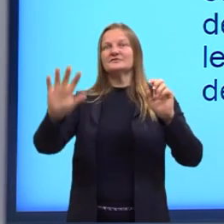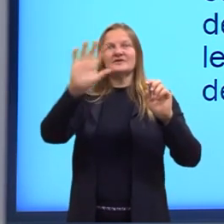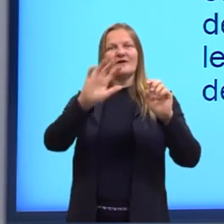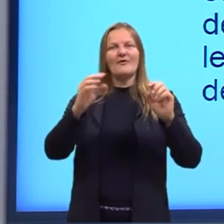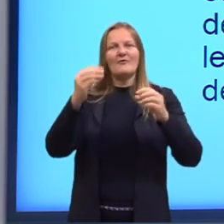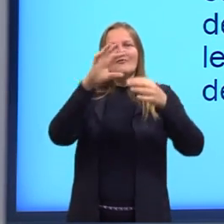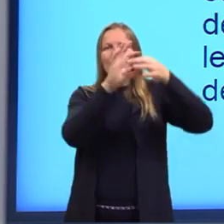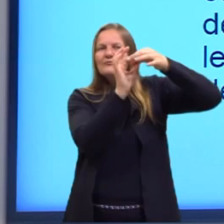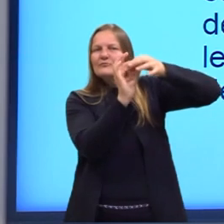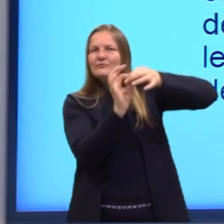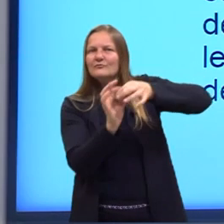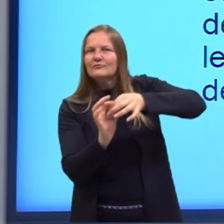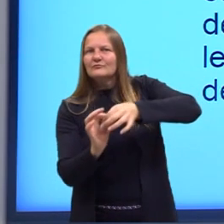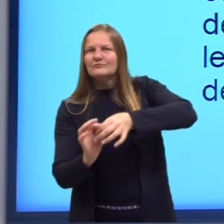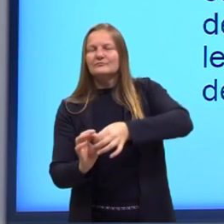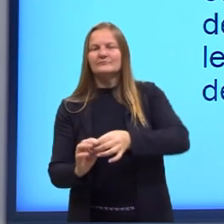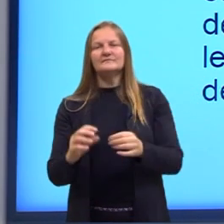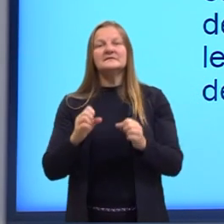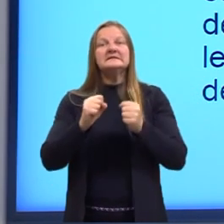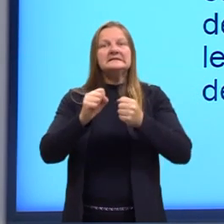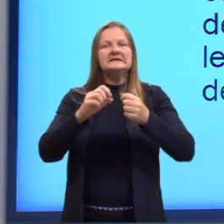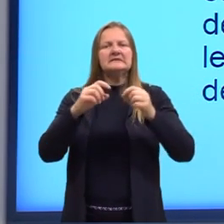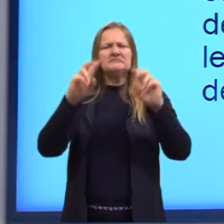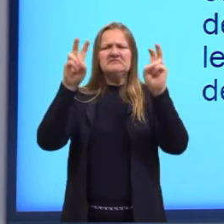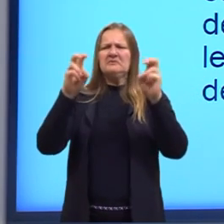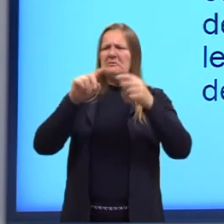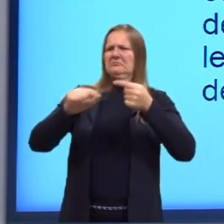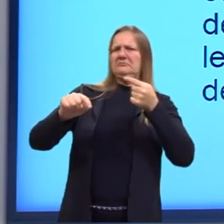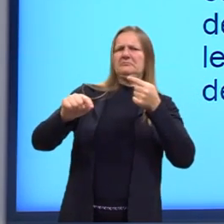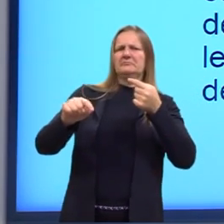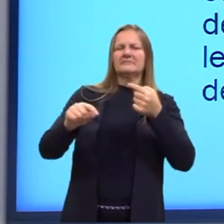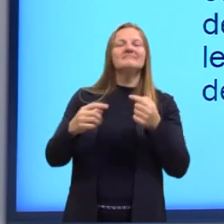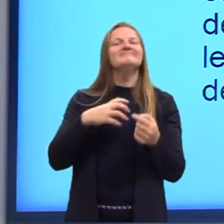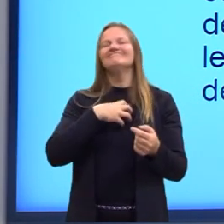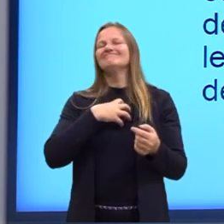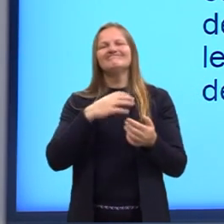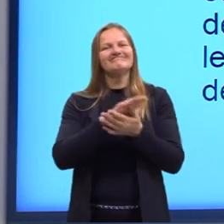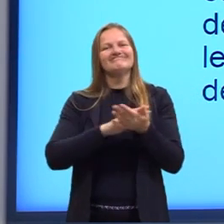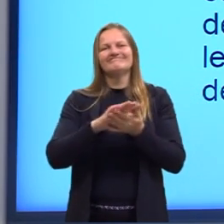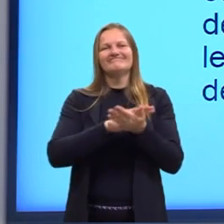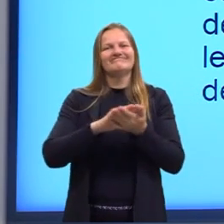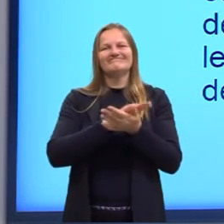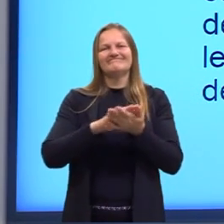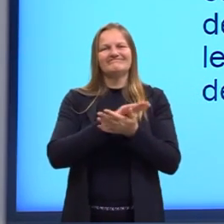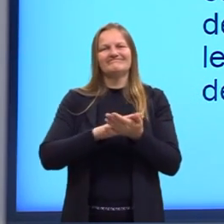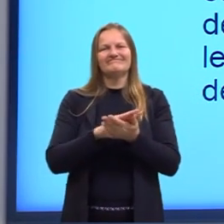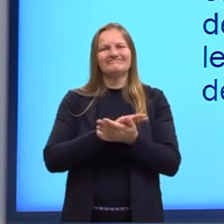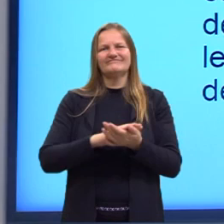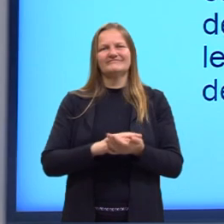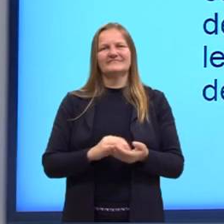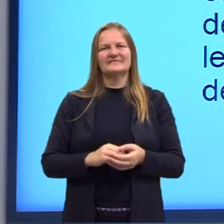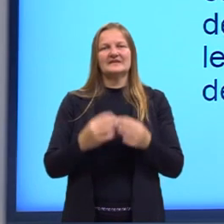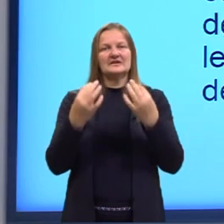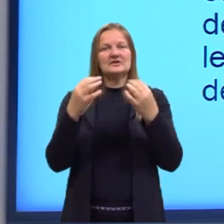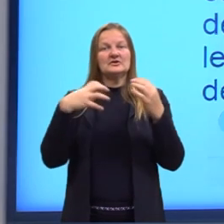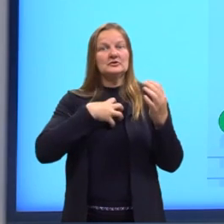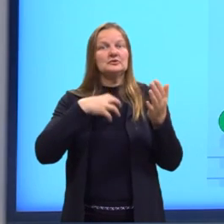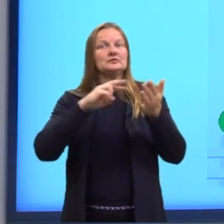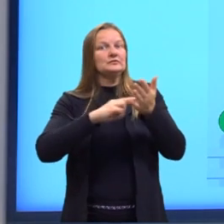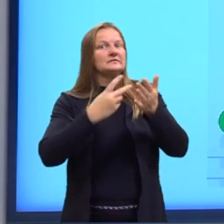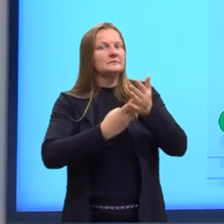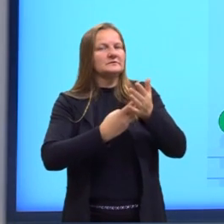quando eu fujo do assunto do meu terço eu estou tendo aquilo que é uma incoerência semântica